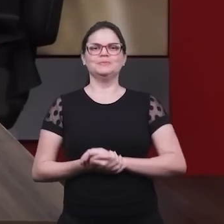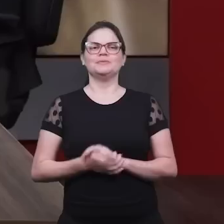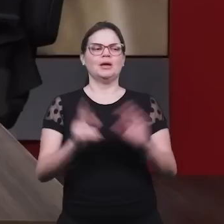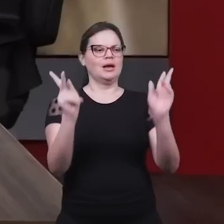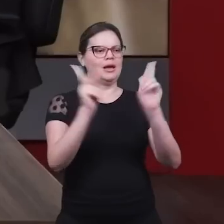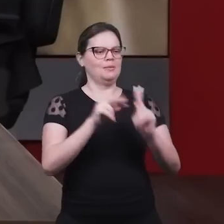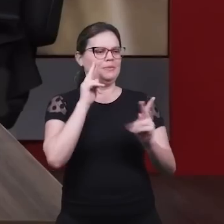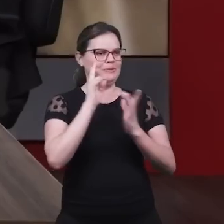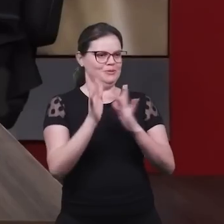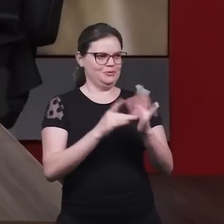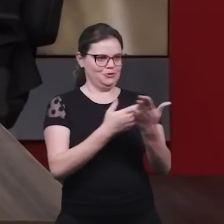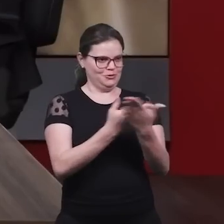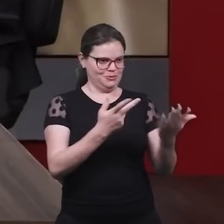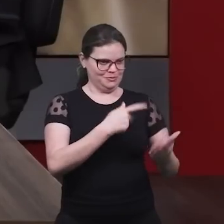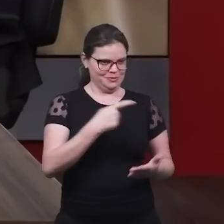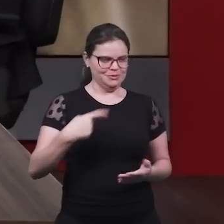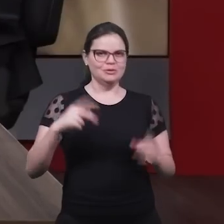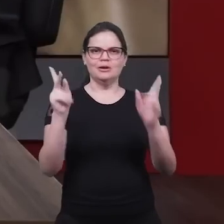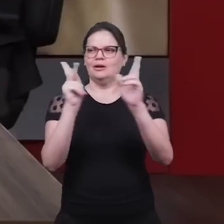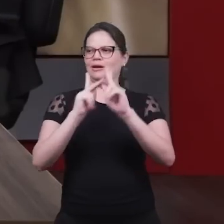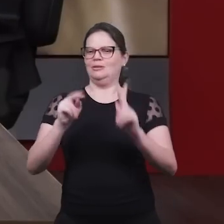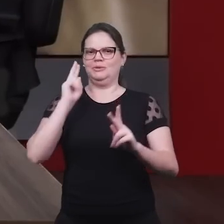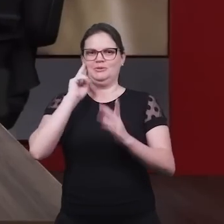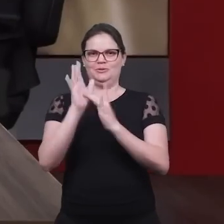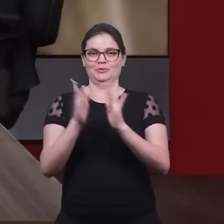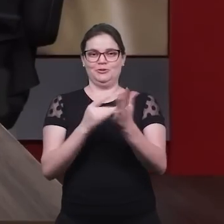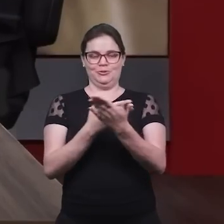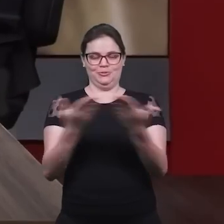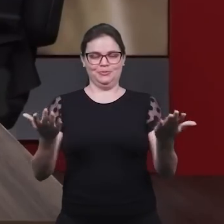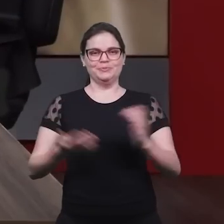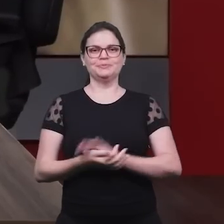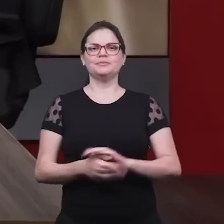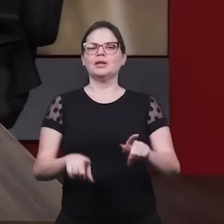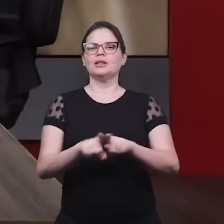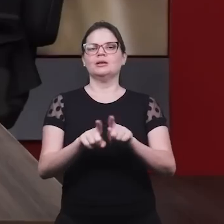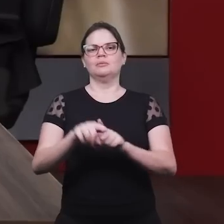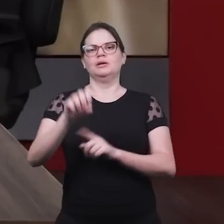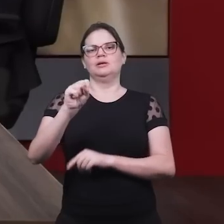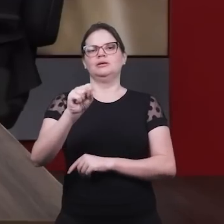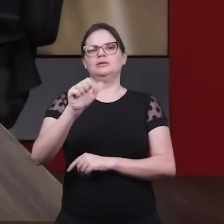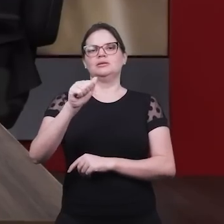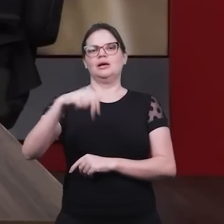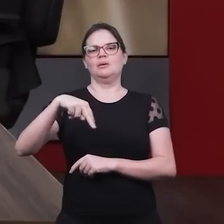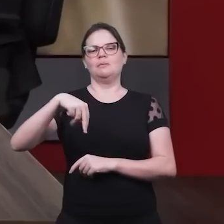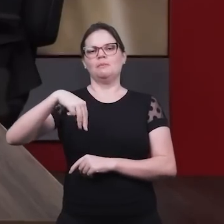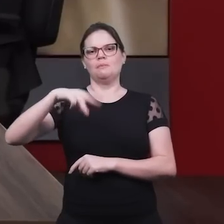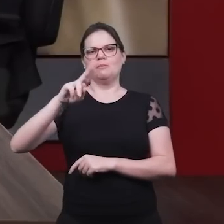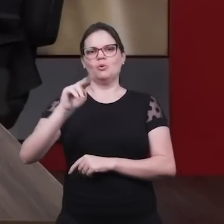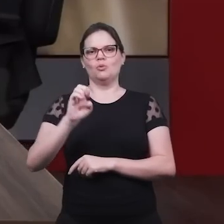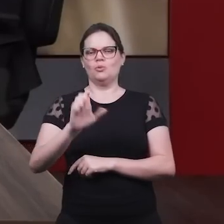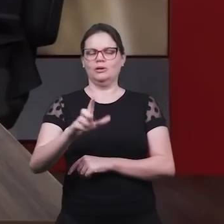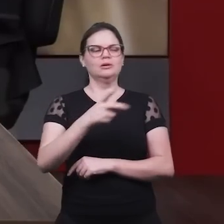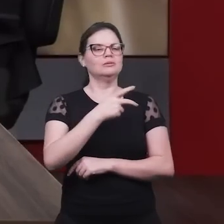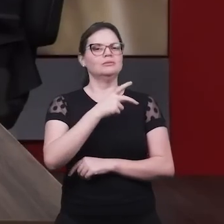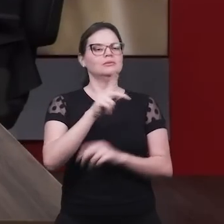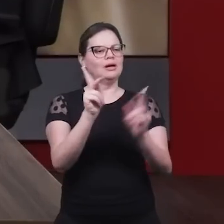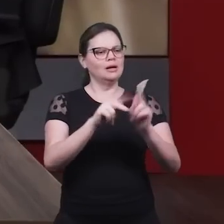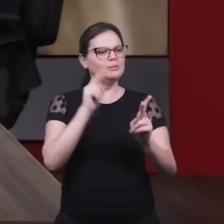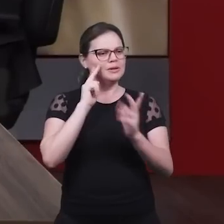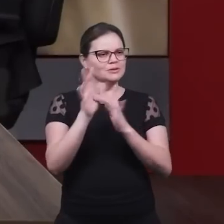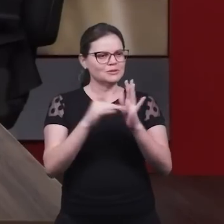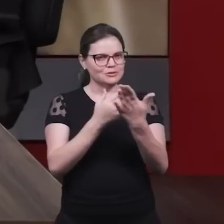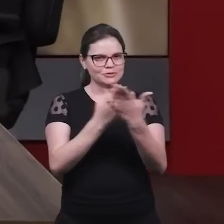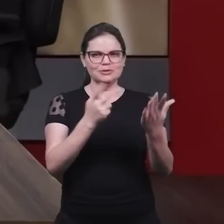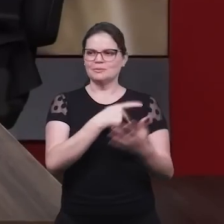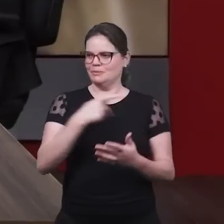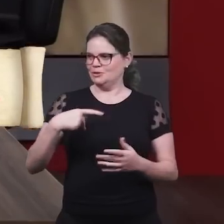Eugênio. Pai Senhor, pastor Luiz Eugênio. Pai Senhor, Ian, Pai Senhor a todos. Também Samuel. Pai Senhor Samuel. Pode Senhor Luiz,